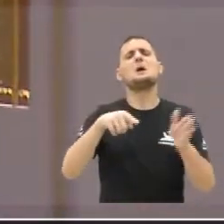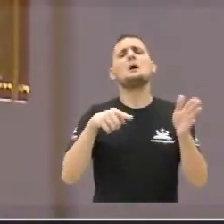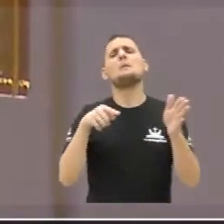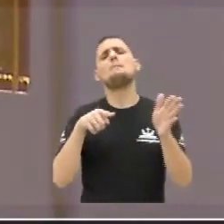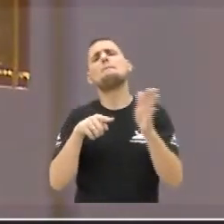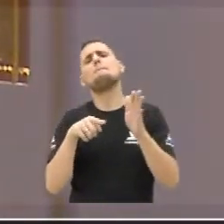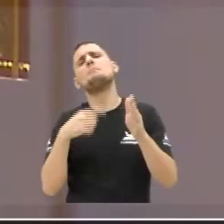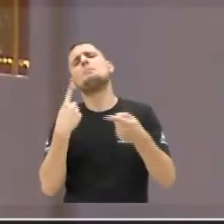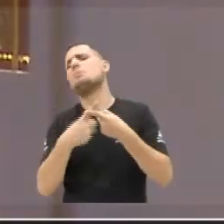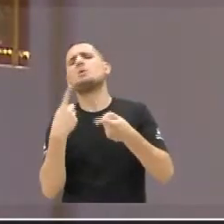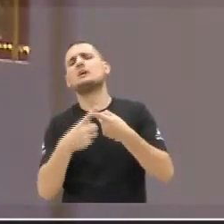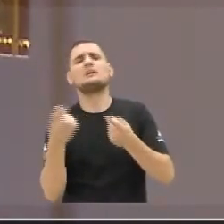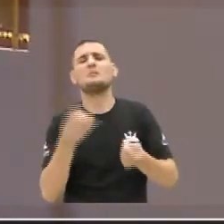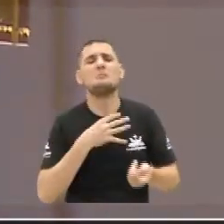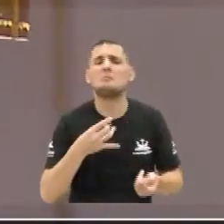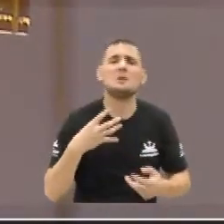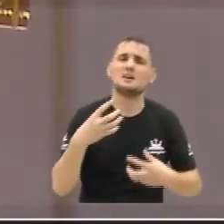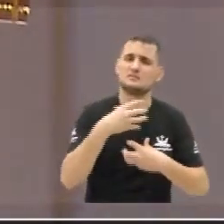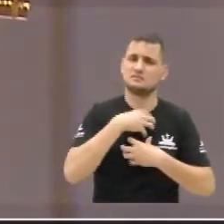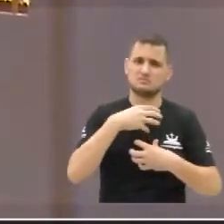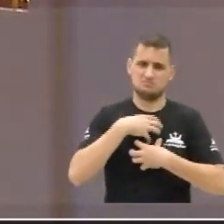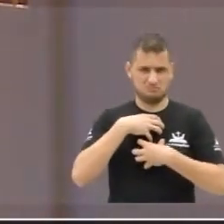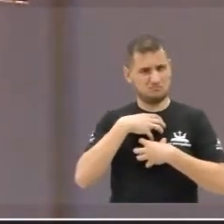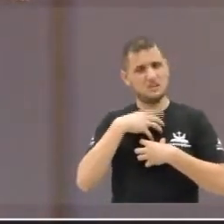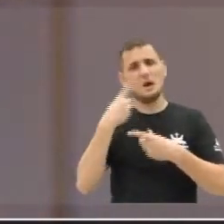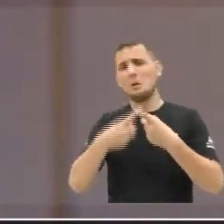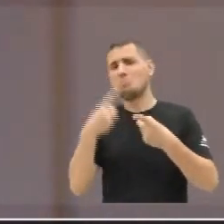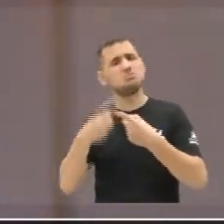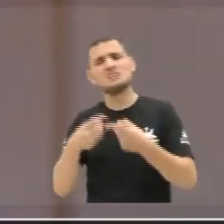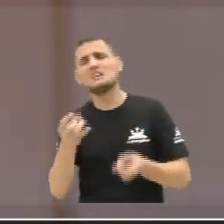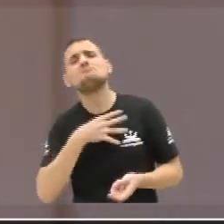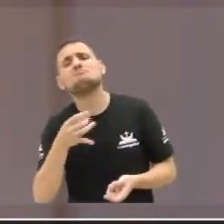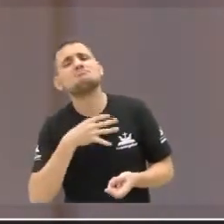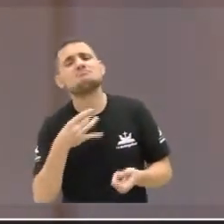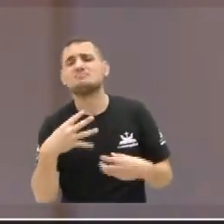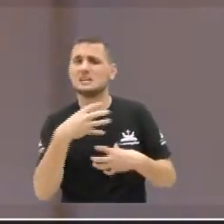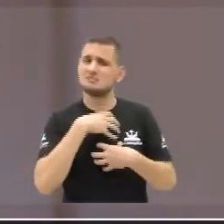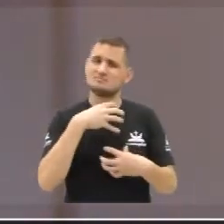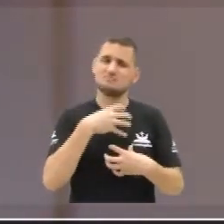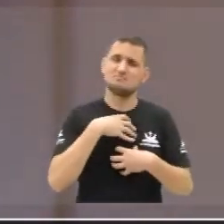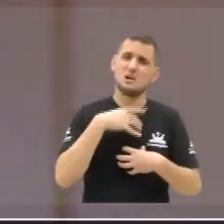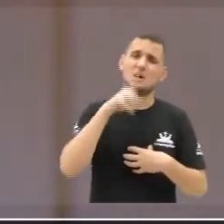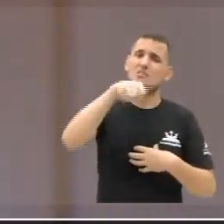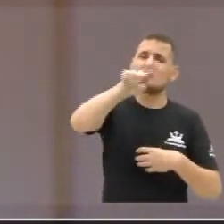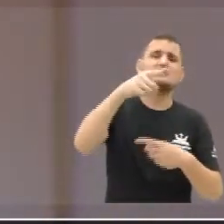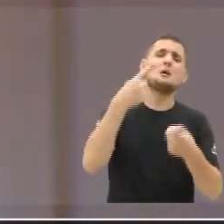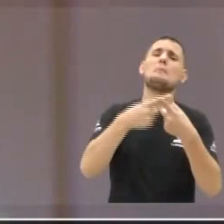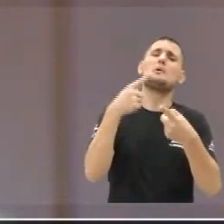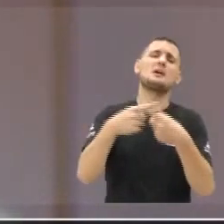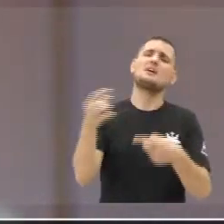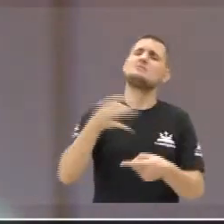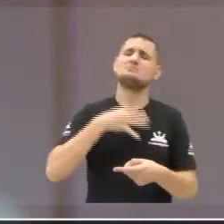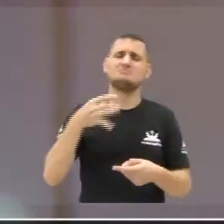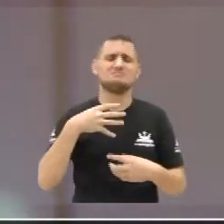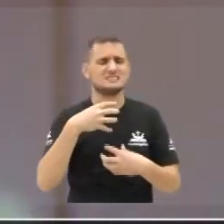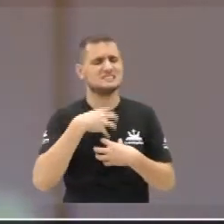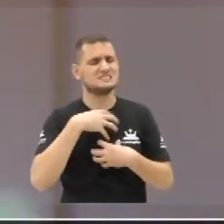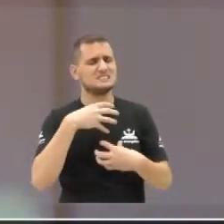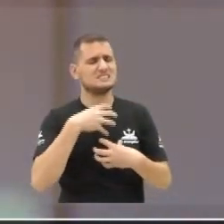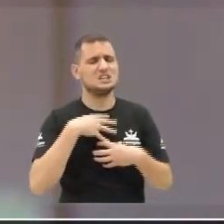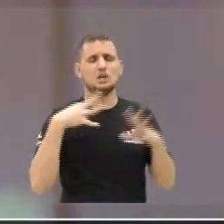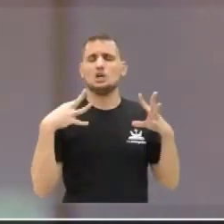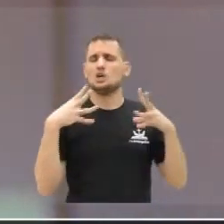medo. Porque tendes medo. Porque tendes medo. Todo medo,